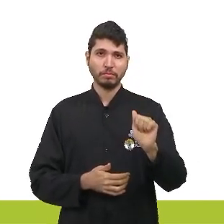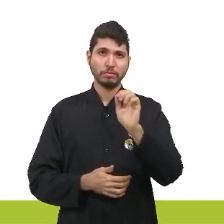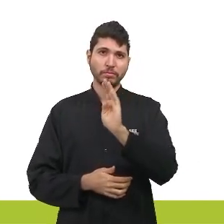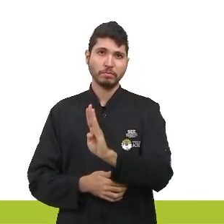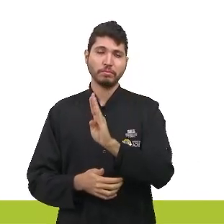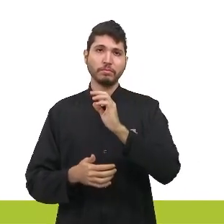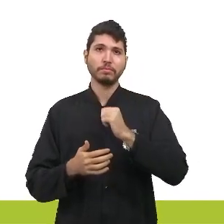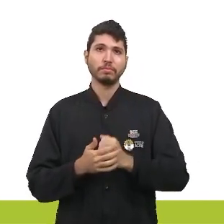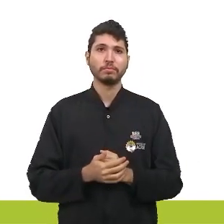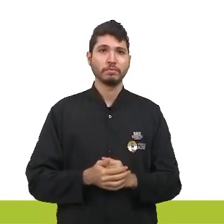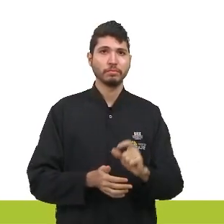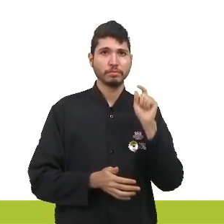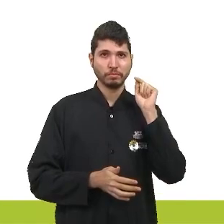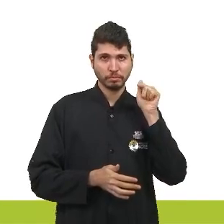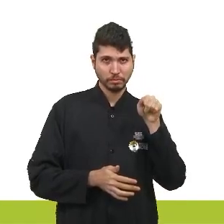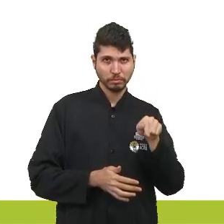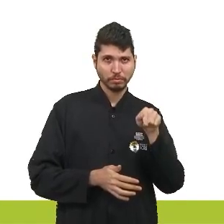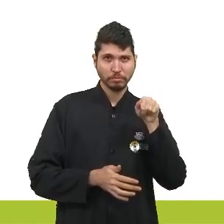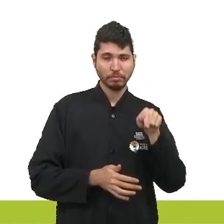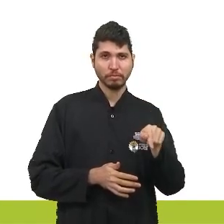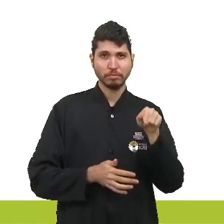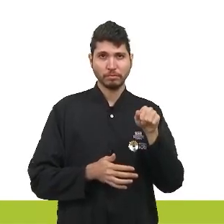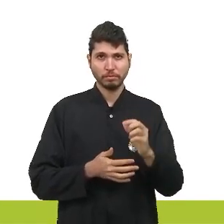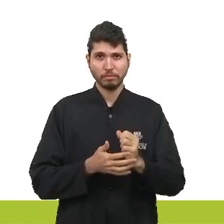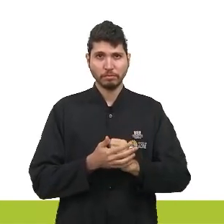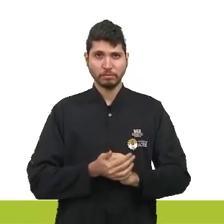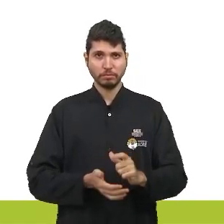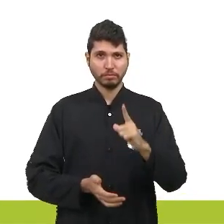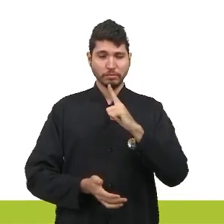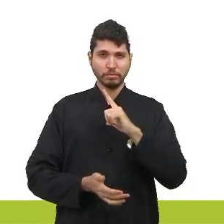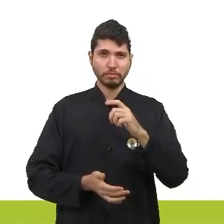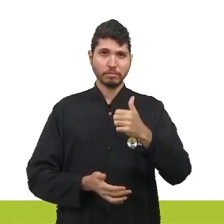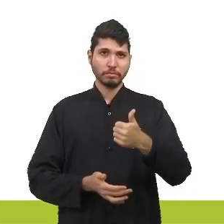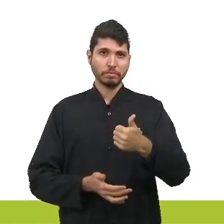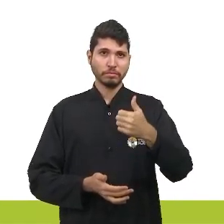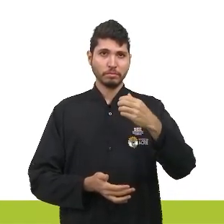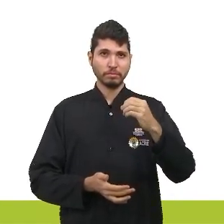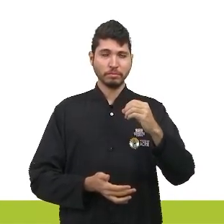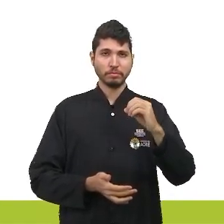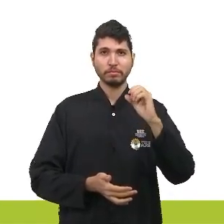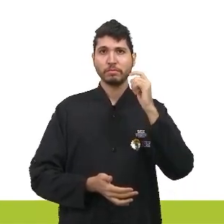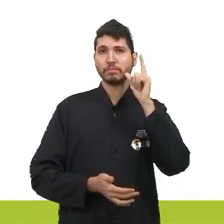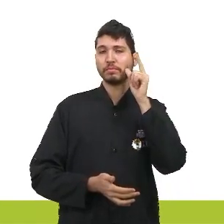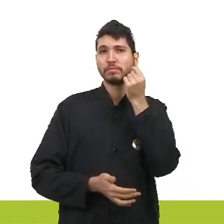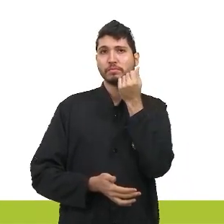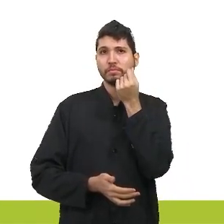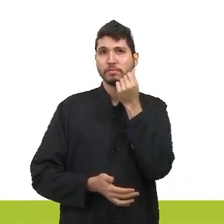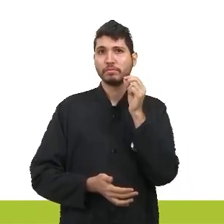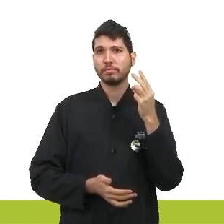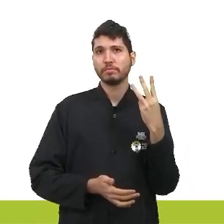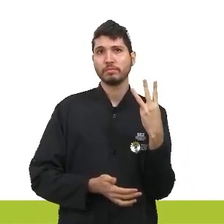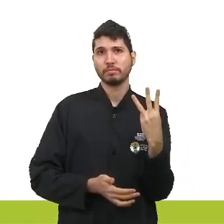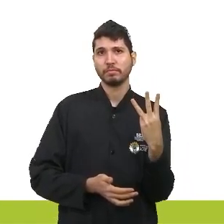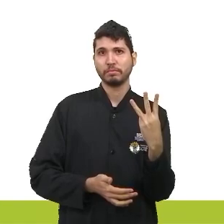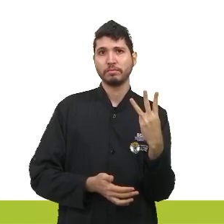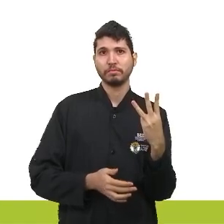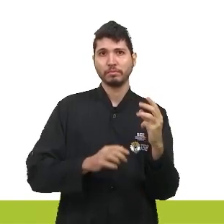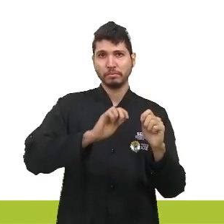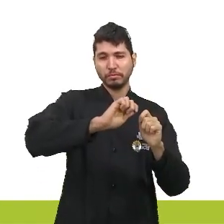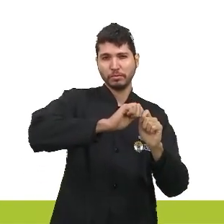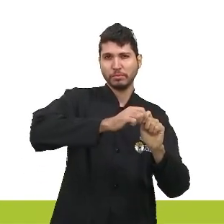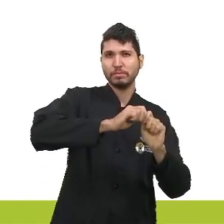No porta-lápis A, há 10 lápis, dos quais 3 são